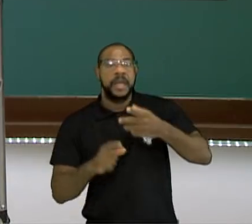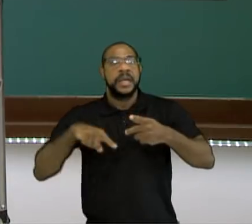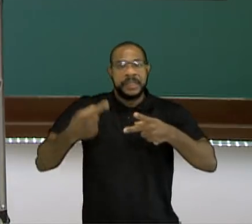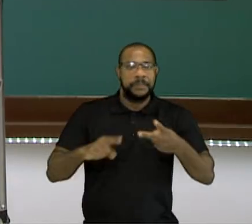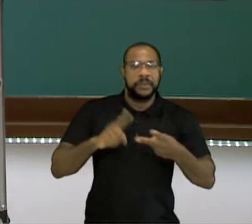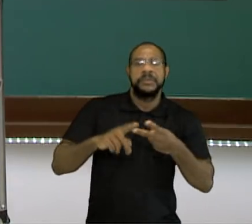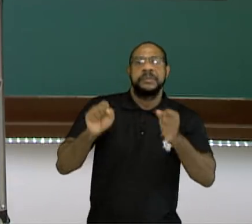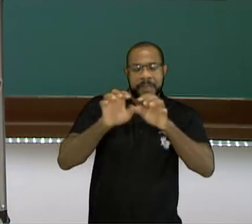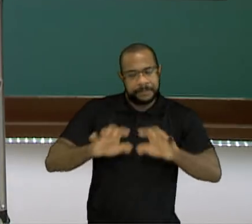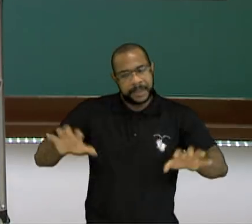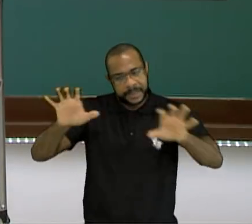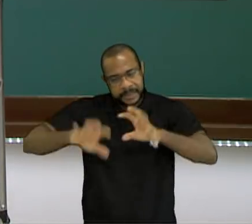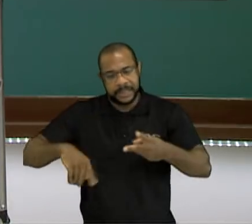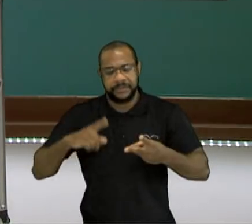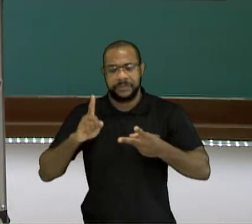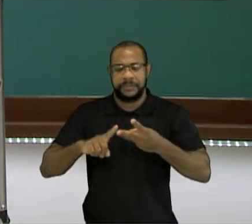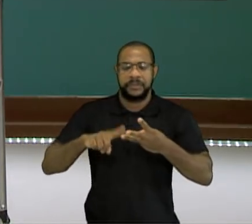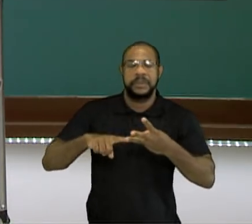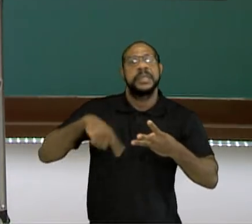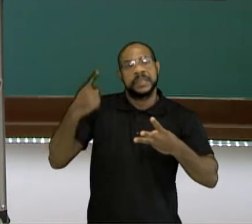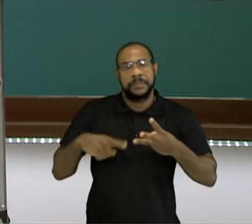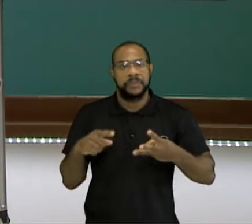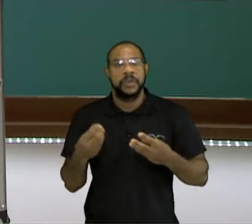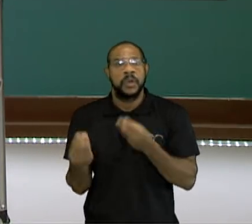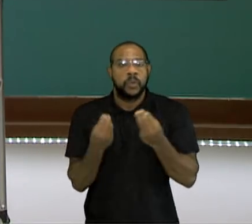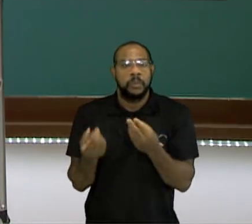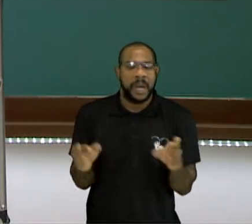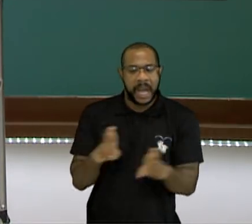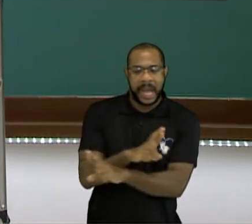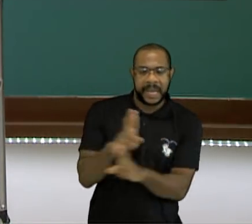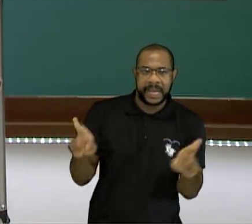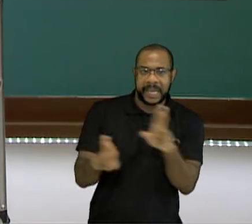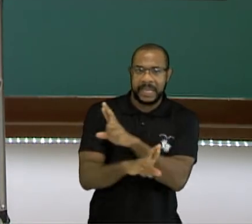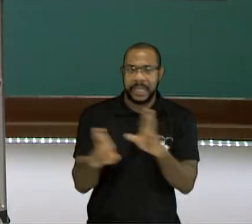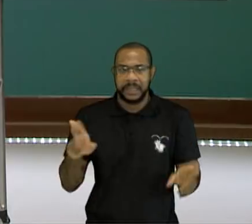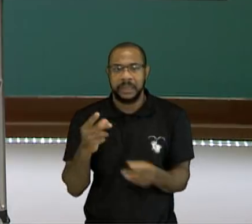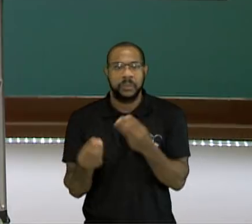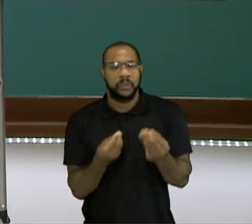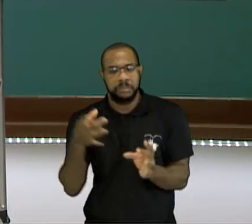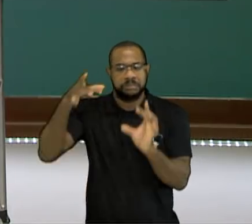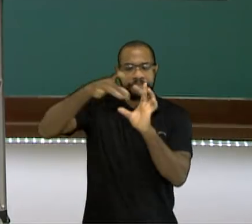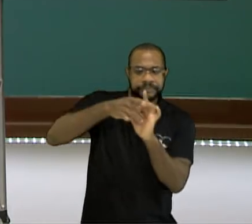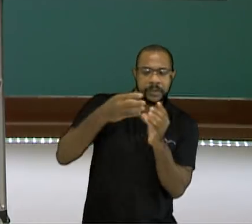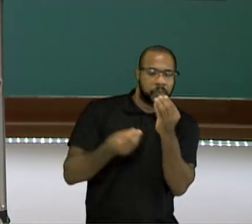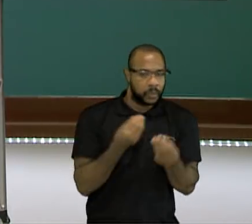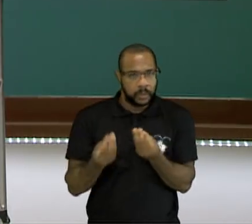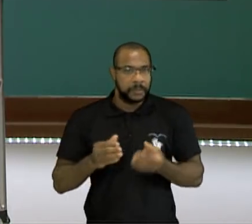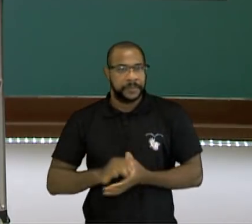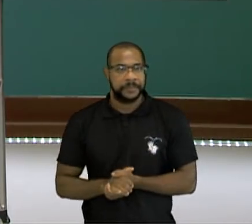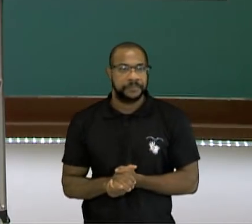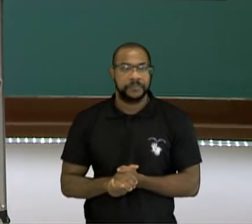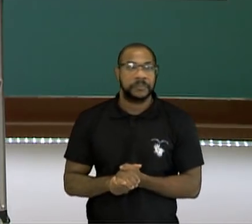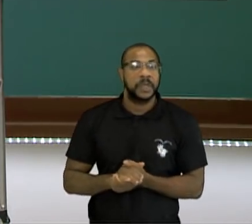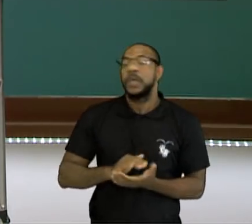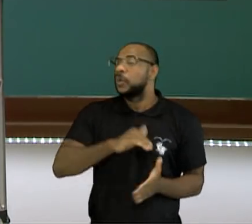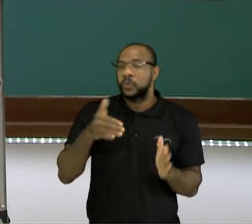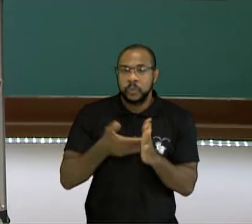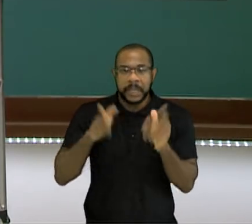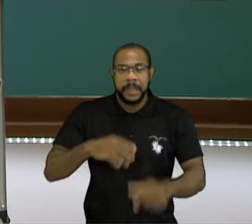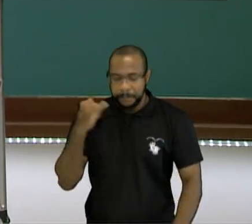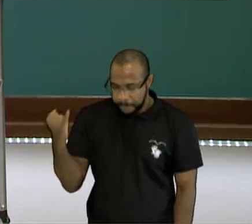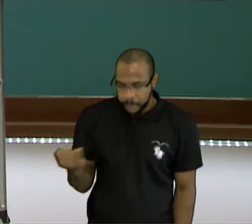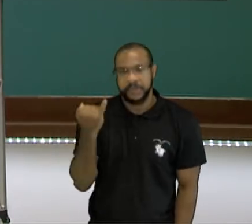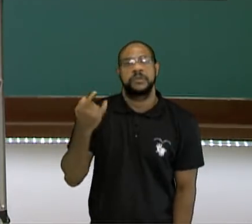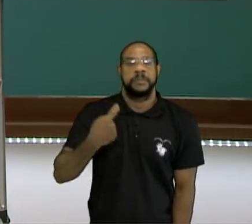das paisagens e qual é a relação das zonas térmicas com essa diversidade de paisagens também. Então é tudo muito importante